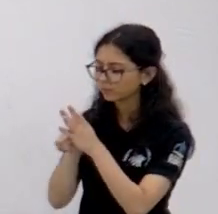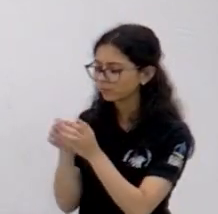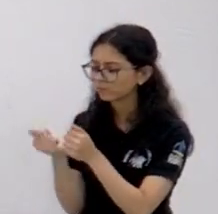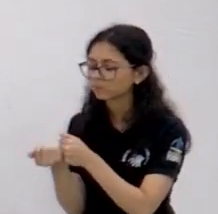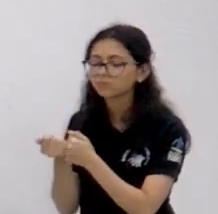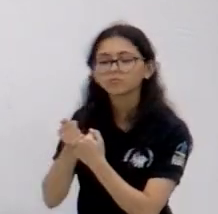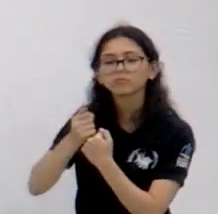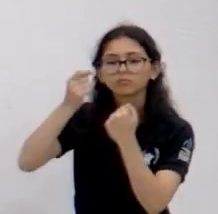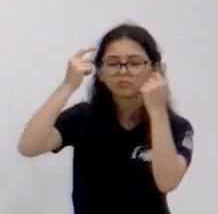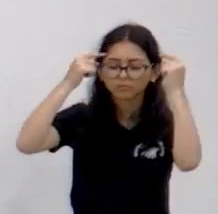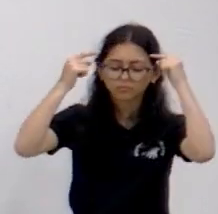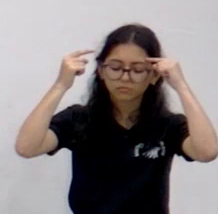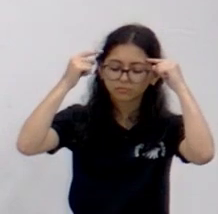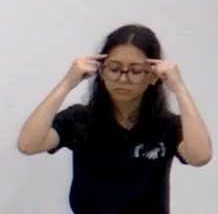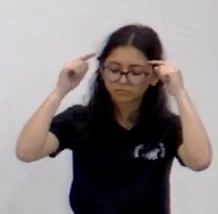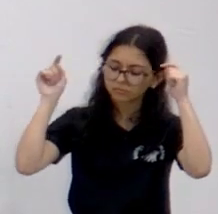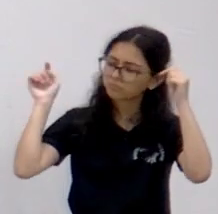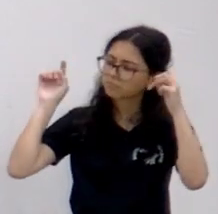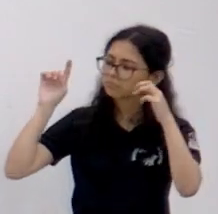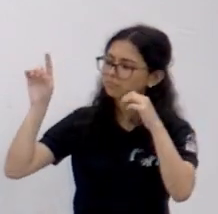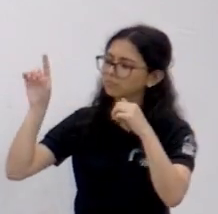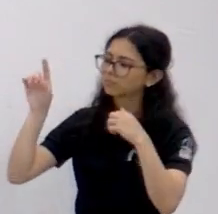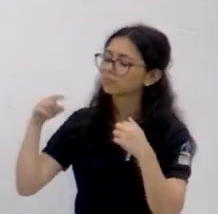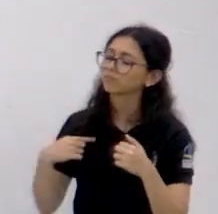em nossas vidas.